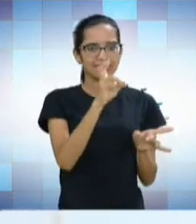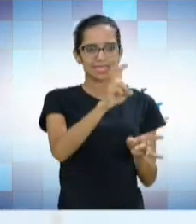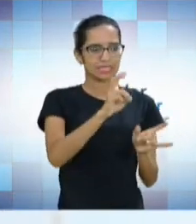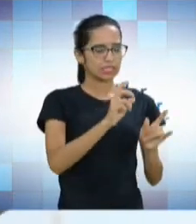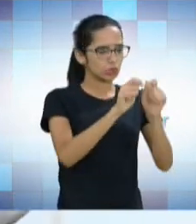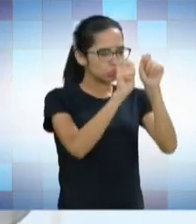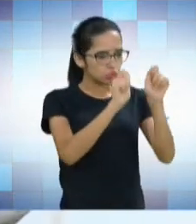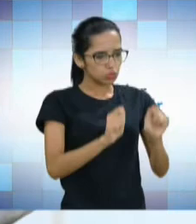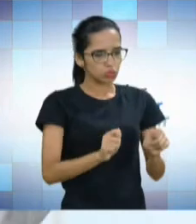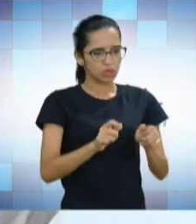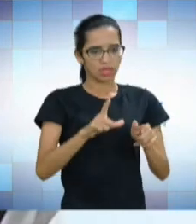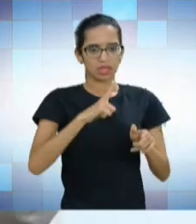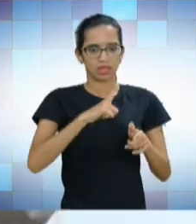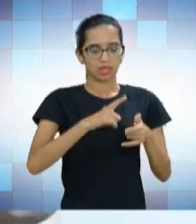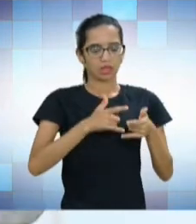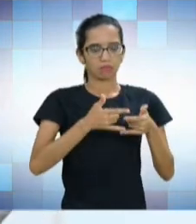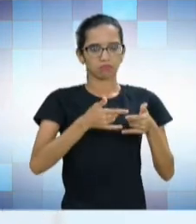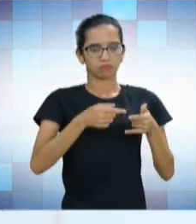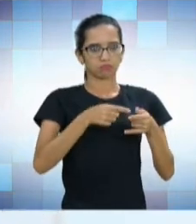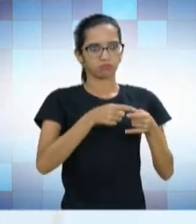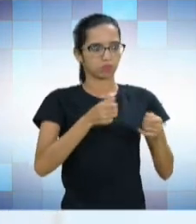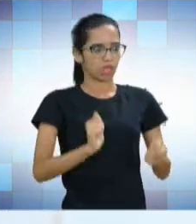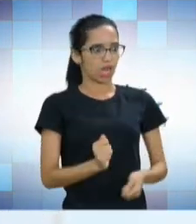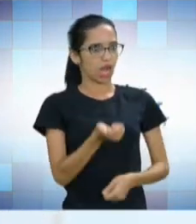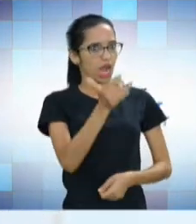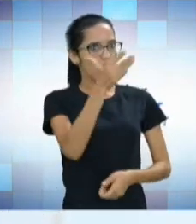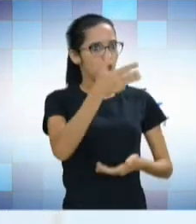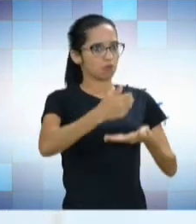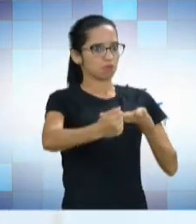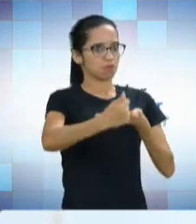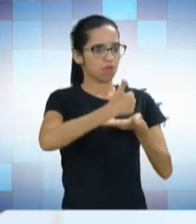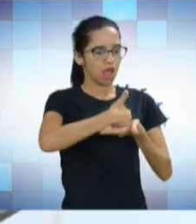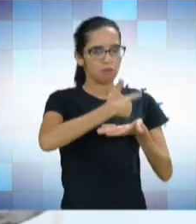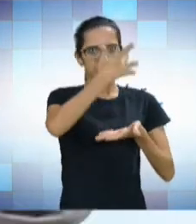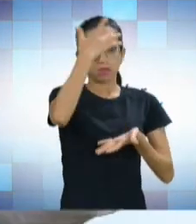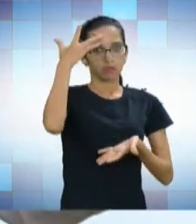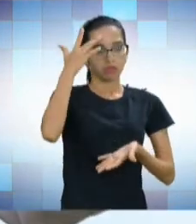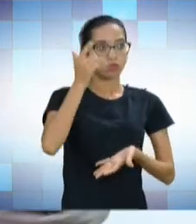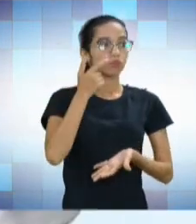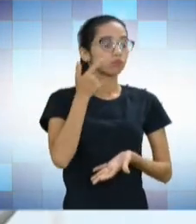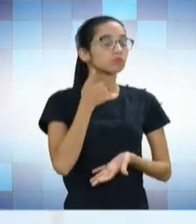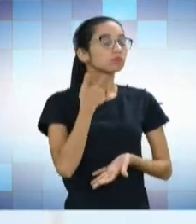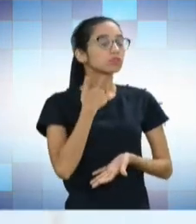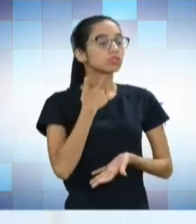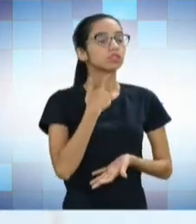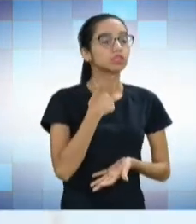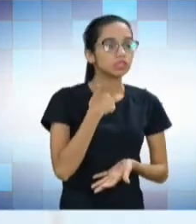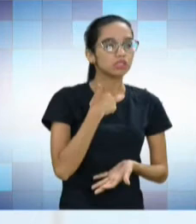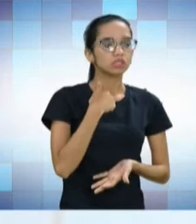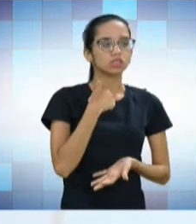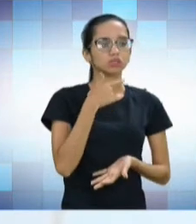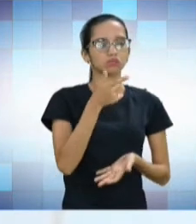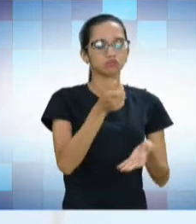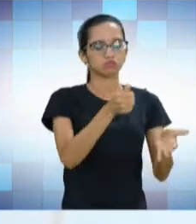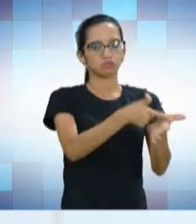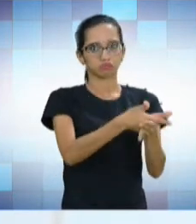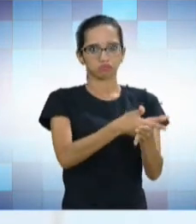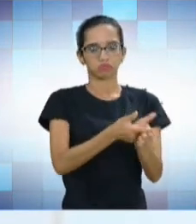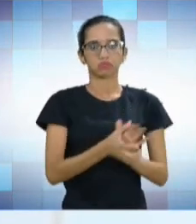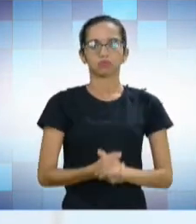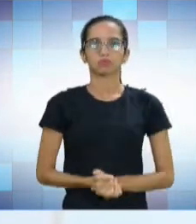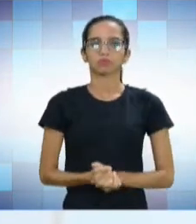35 peças receber cheque altíssimo né de pessoas interessadas no artesanato de madeira na nossa cidade